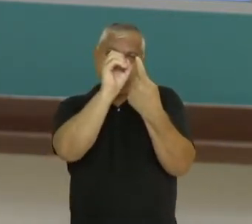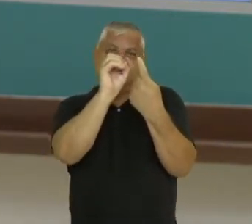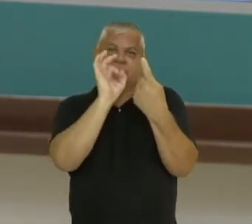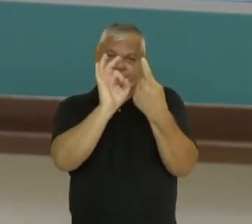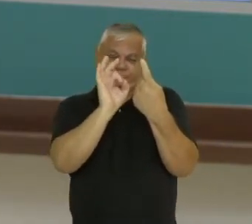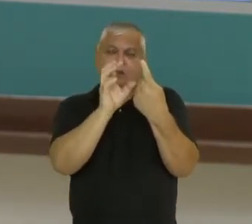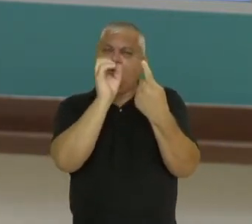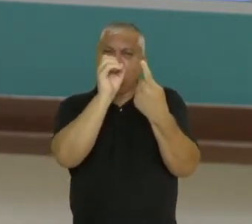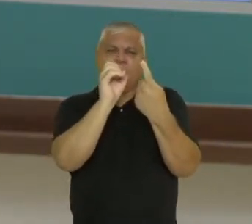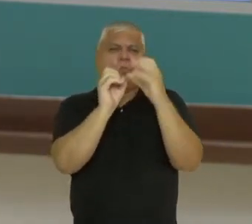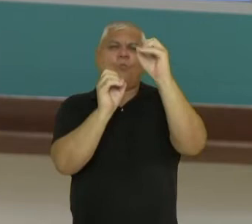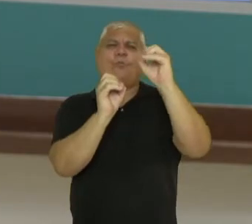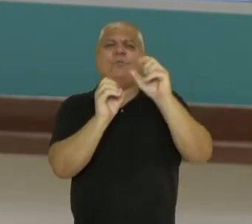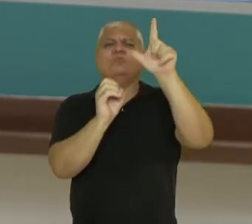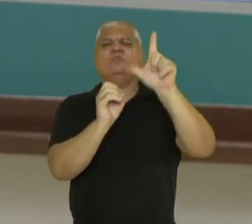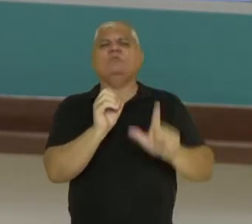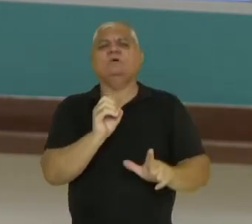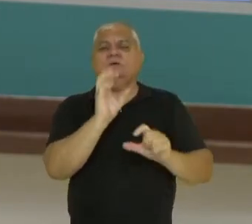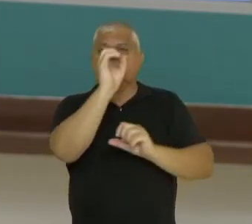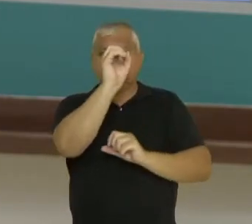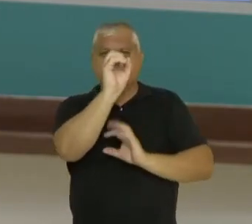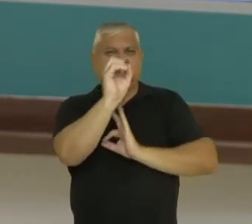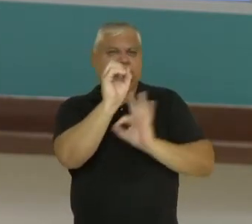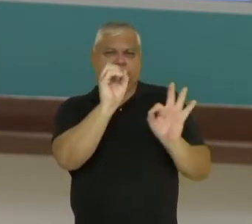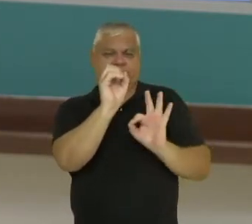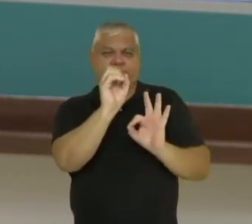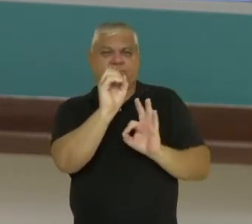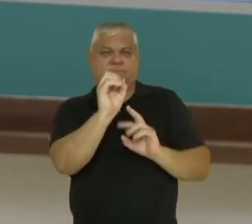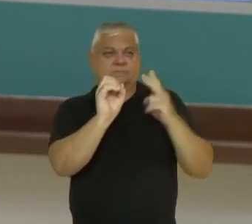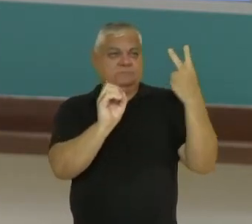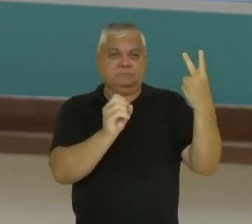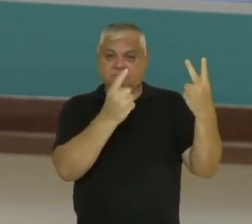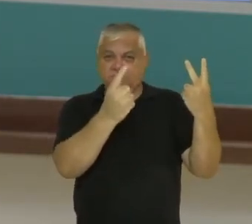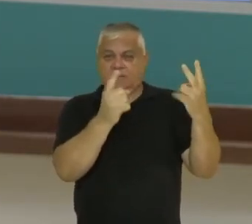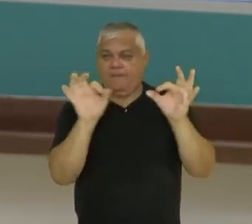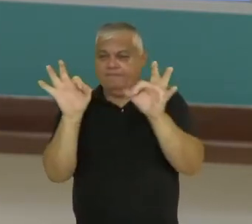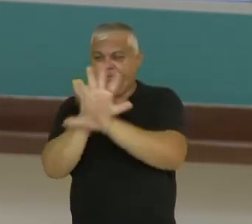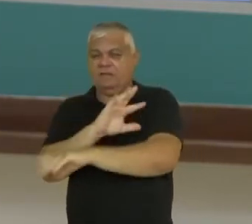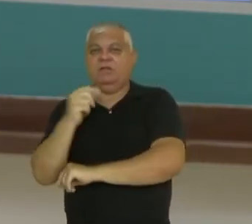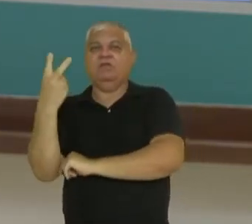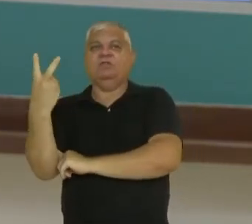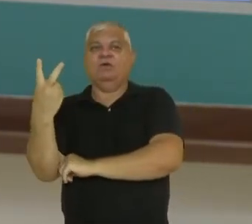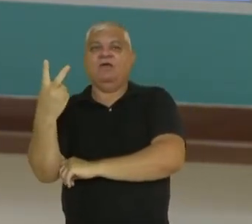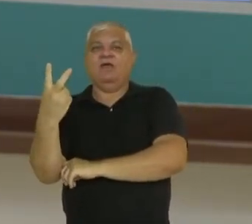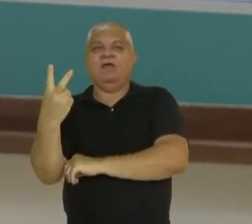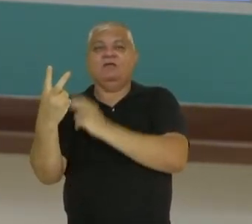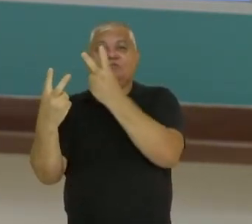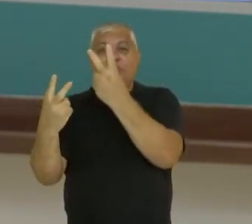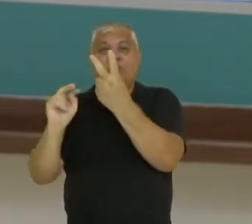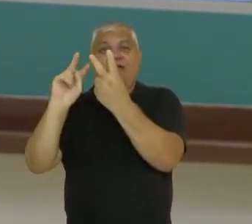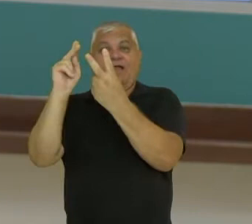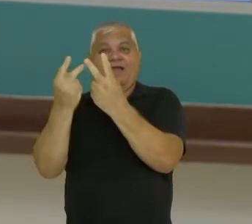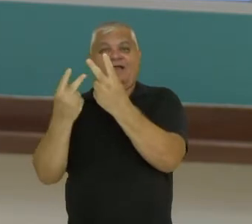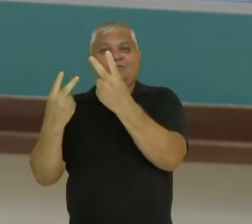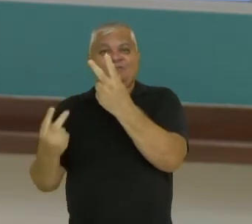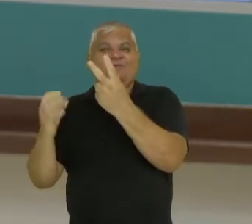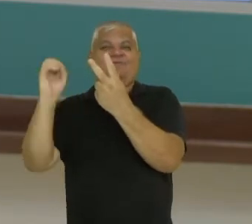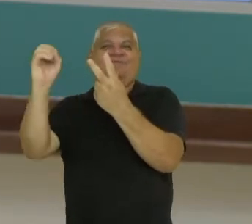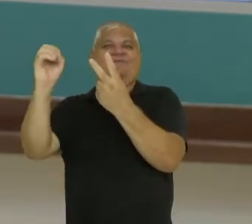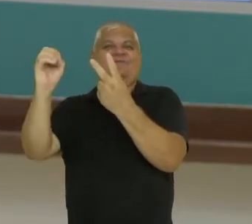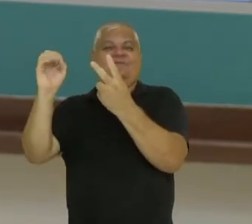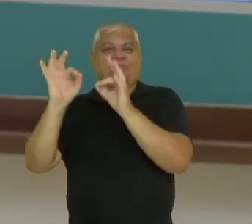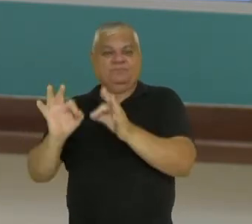não representa um número, né? E aí ele formou duas partes de água. Então os reagentes são, em outras palavras,